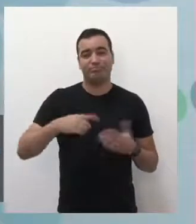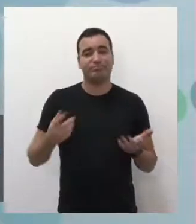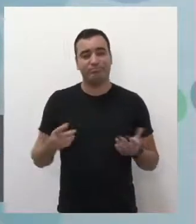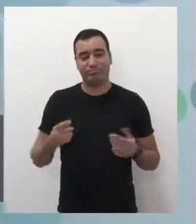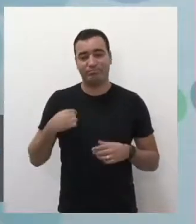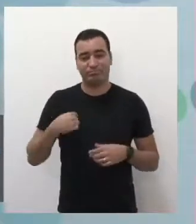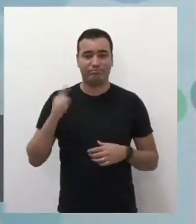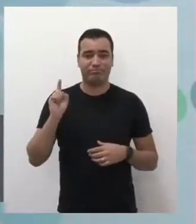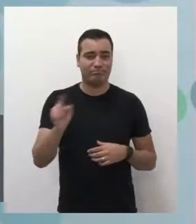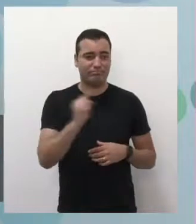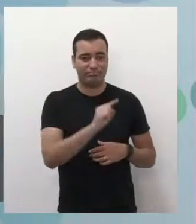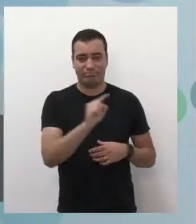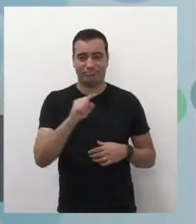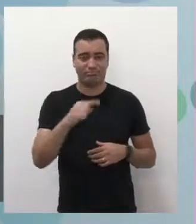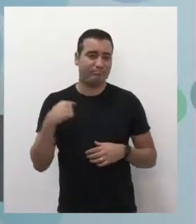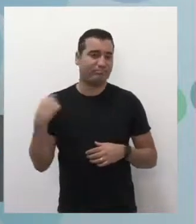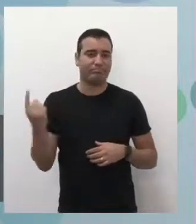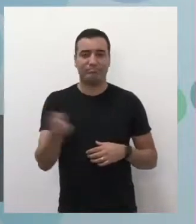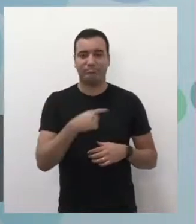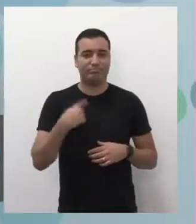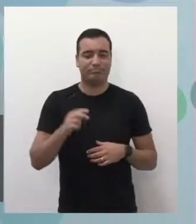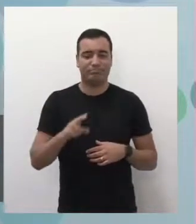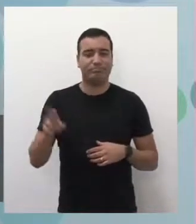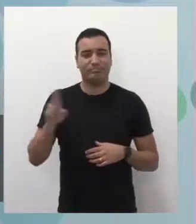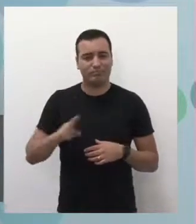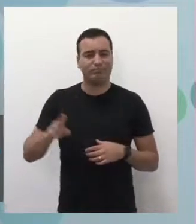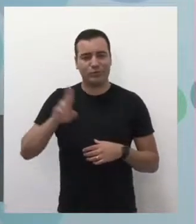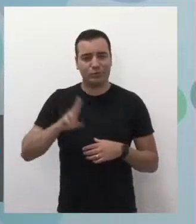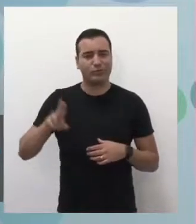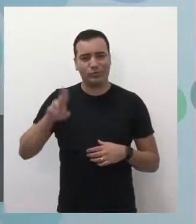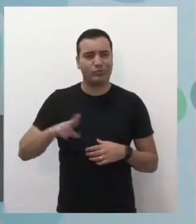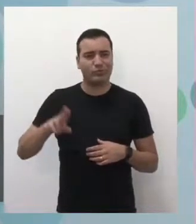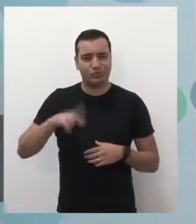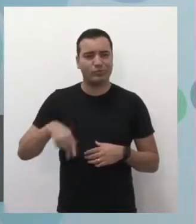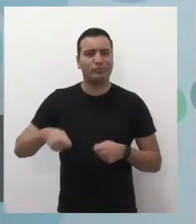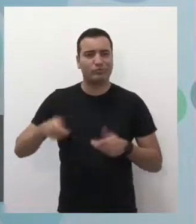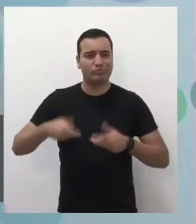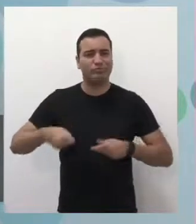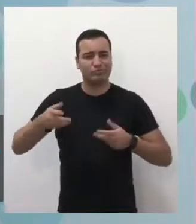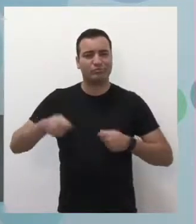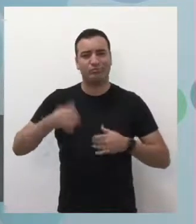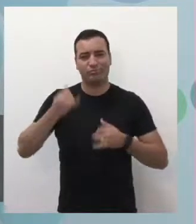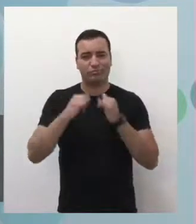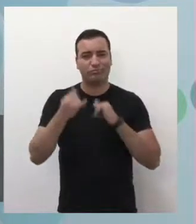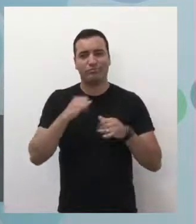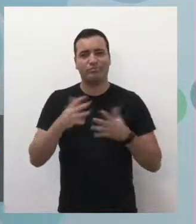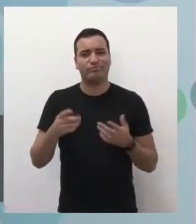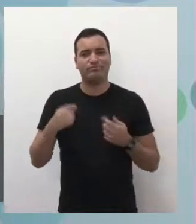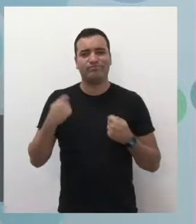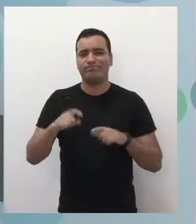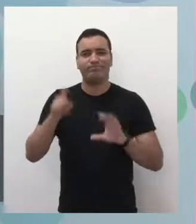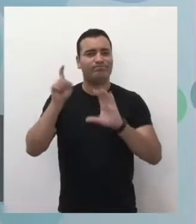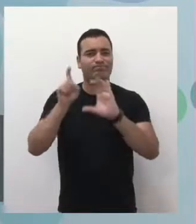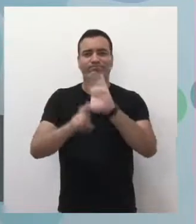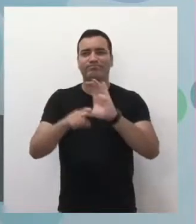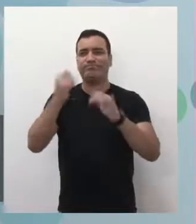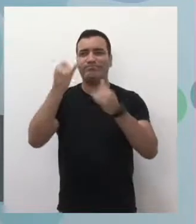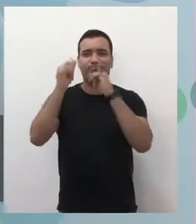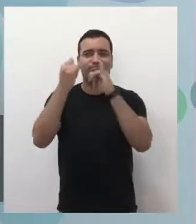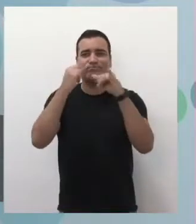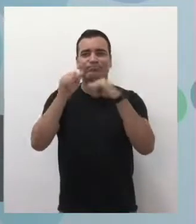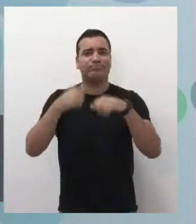nisso. Todos nós somos consumistas, Sim. consumistas elétricos. A gente não vive mais sem eletricidade.